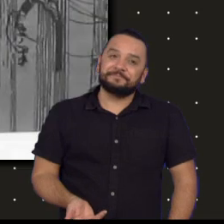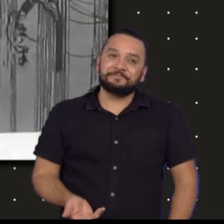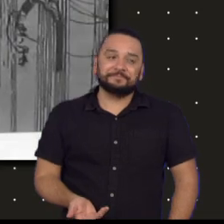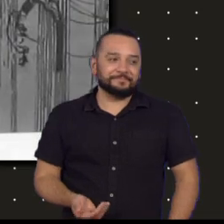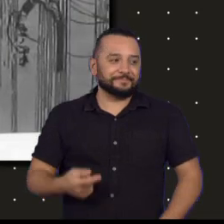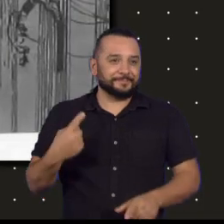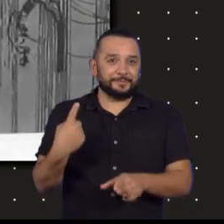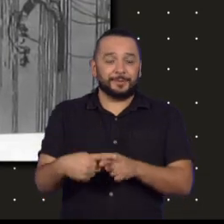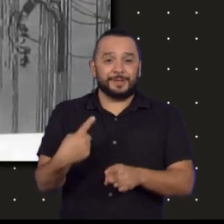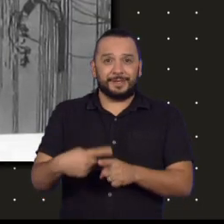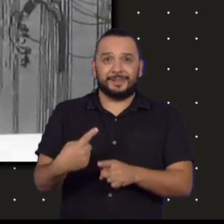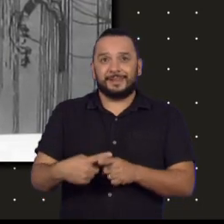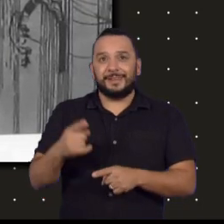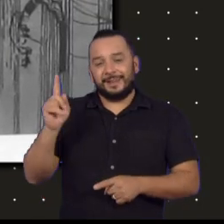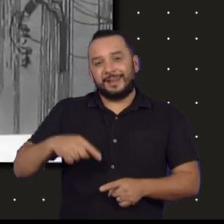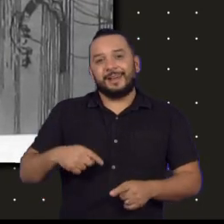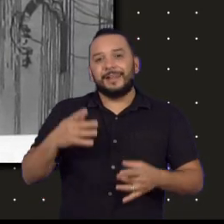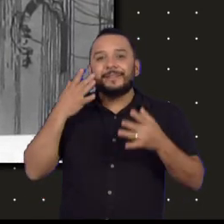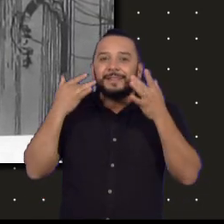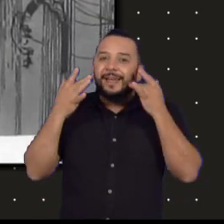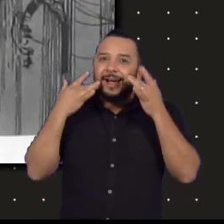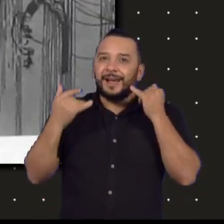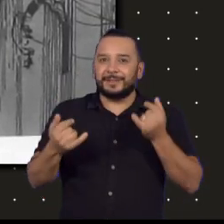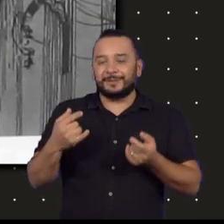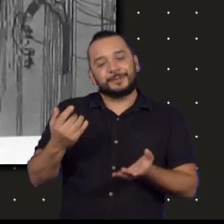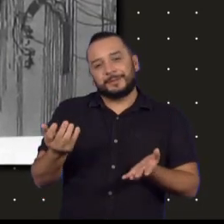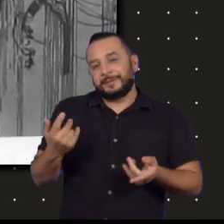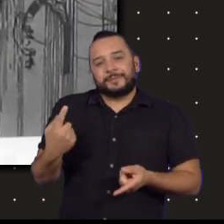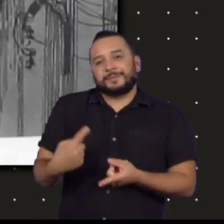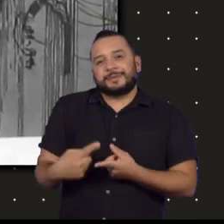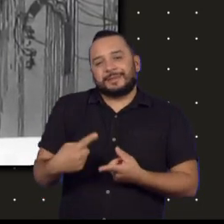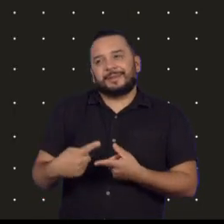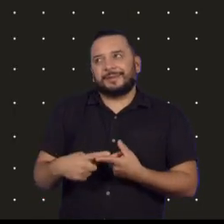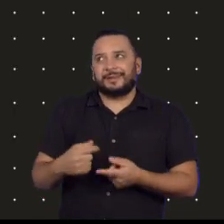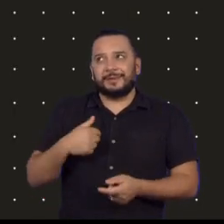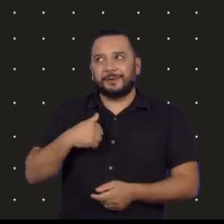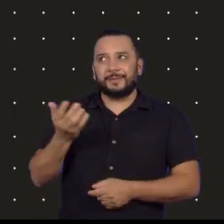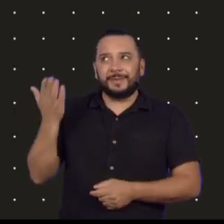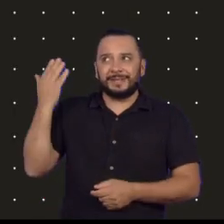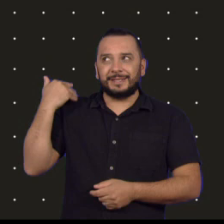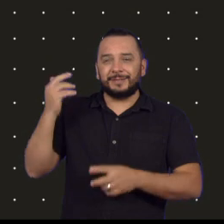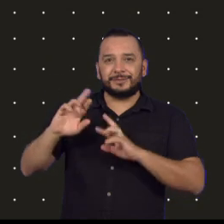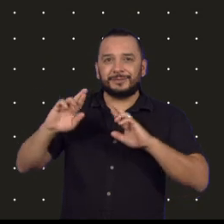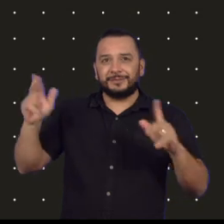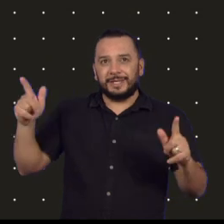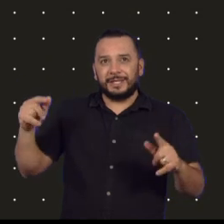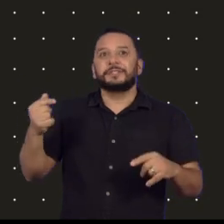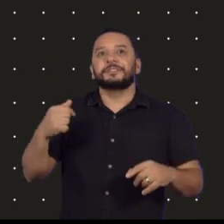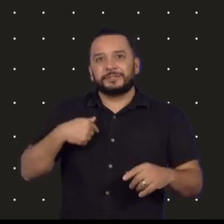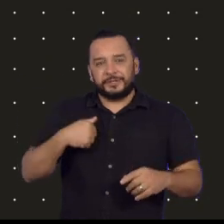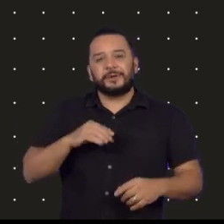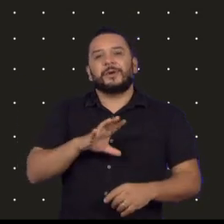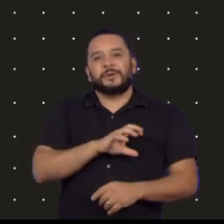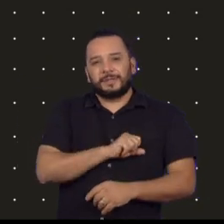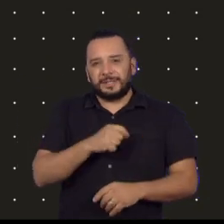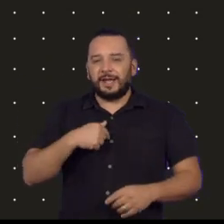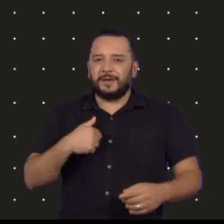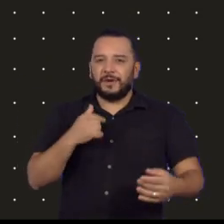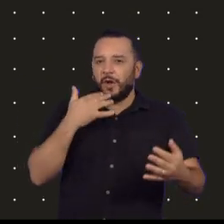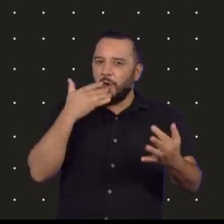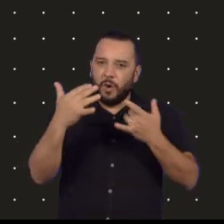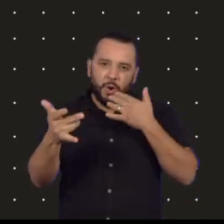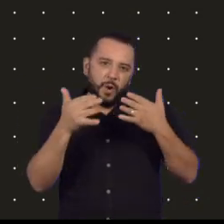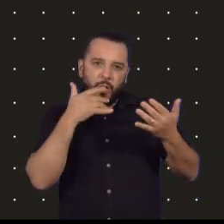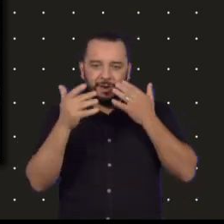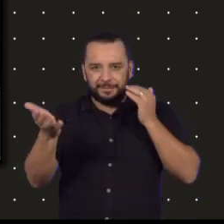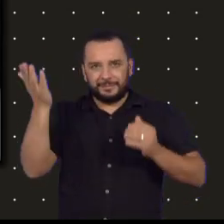eu acho que vem do teatro, porque não era assim. Eu não era assim. Muito pelo contrário, eu usava muita cor e eu gostava